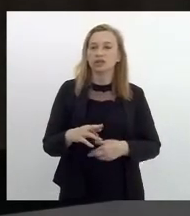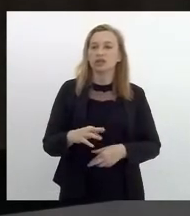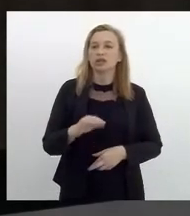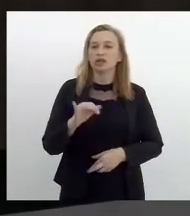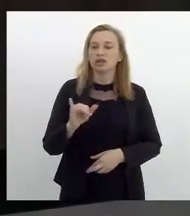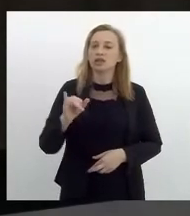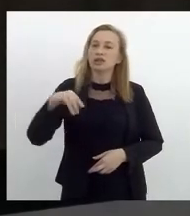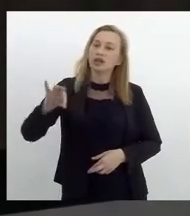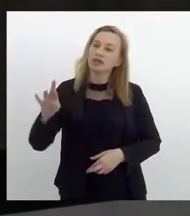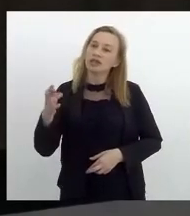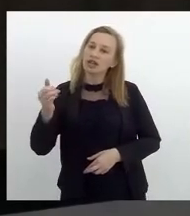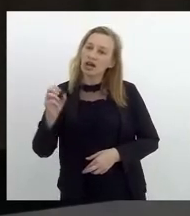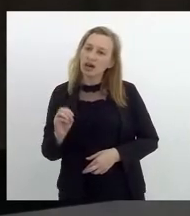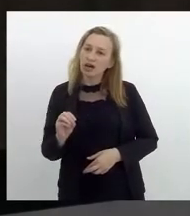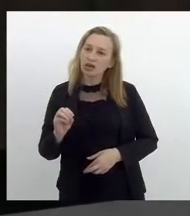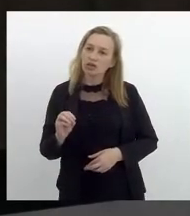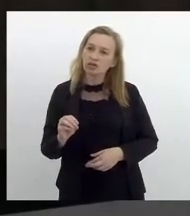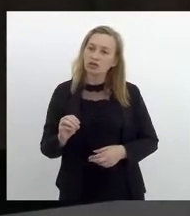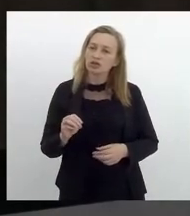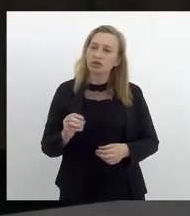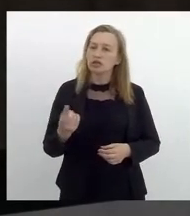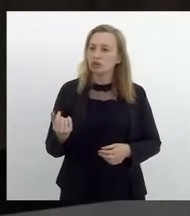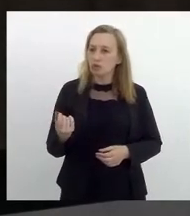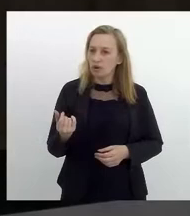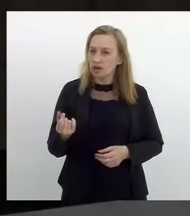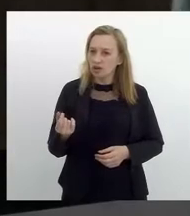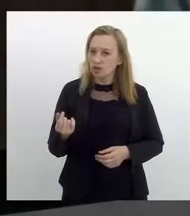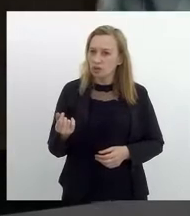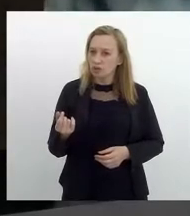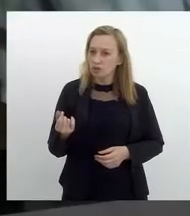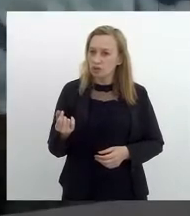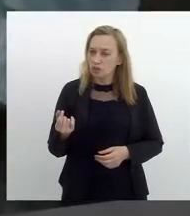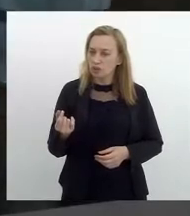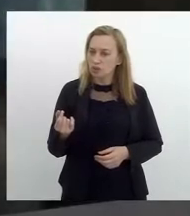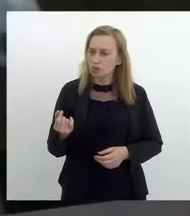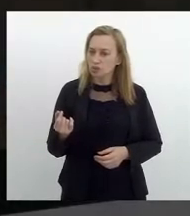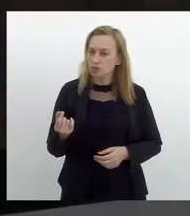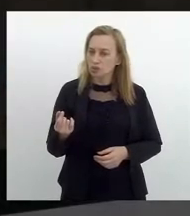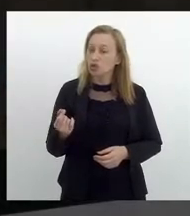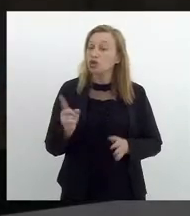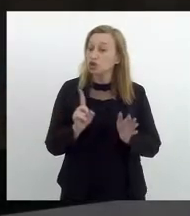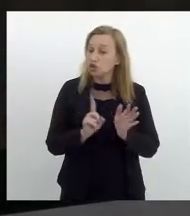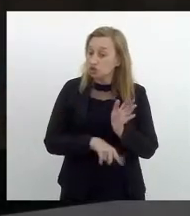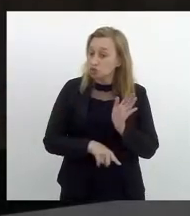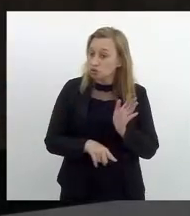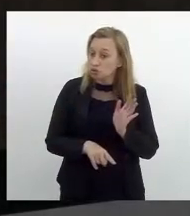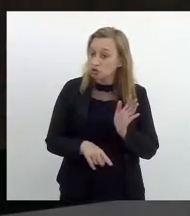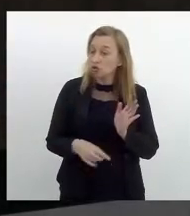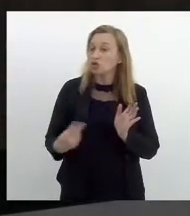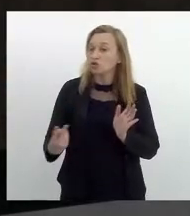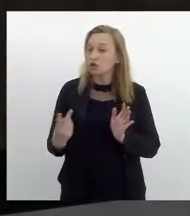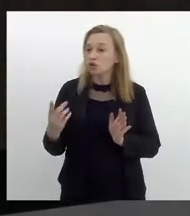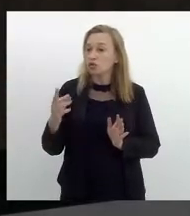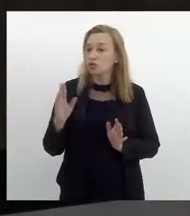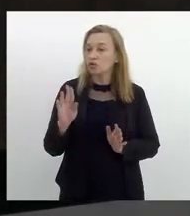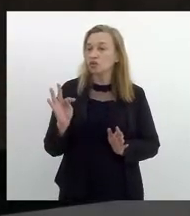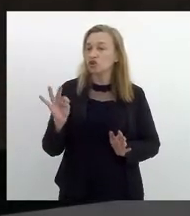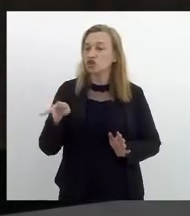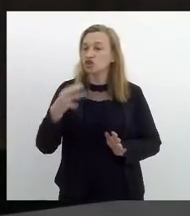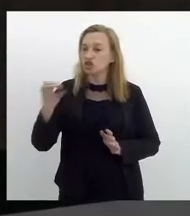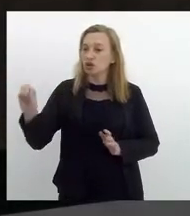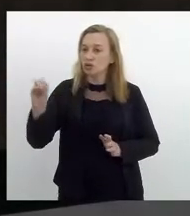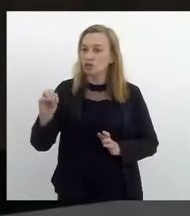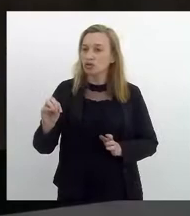intermediário de jogar este preço, de diminuir o valor no botijão final para